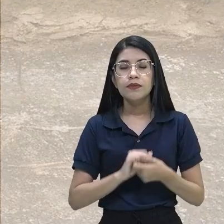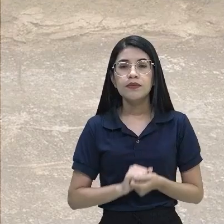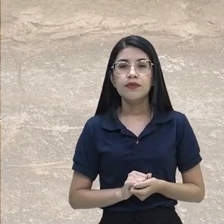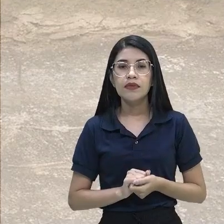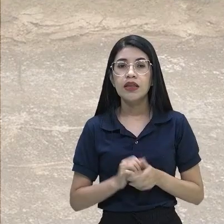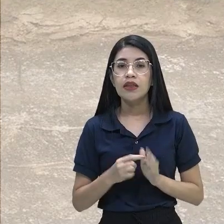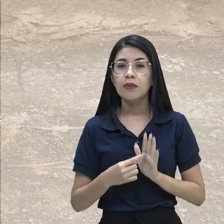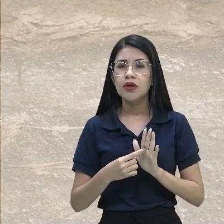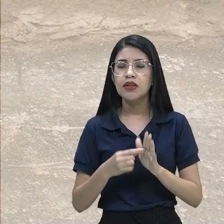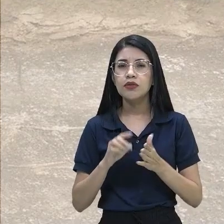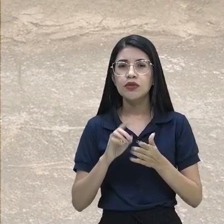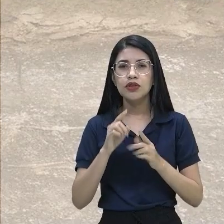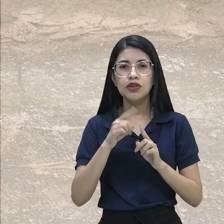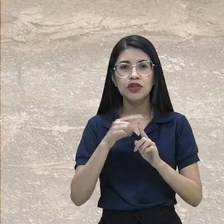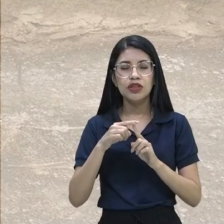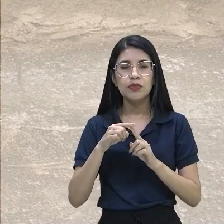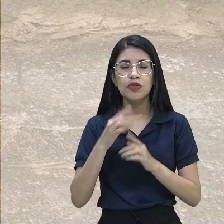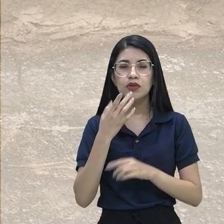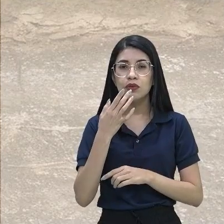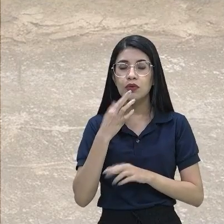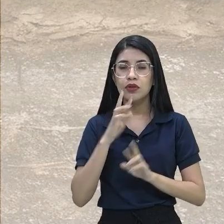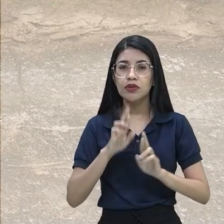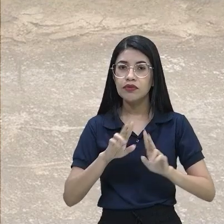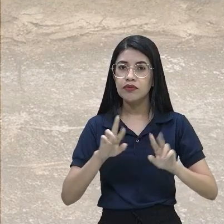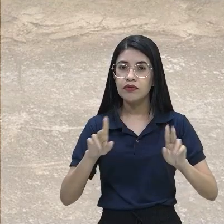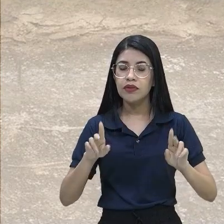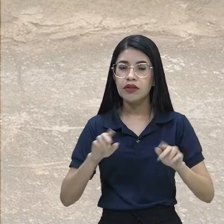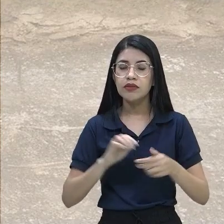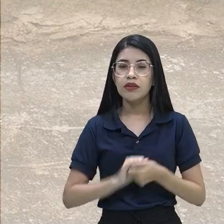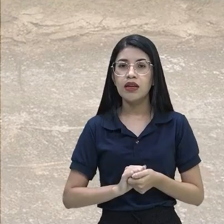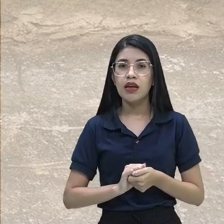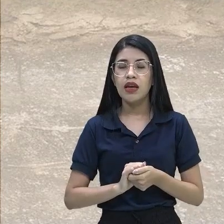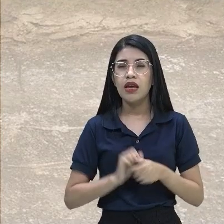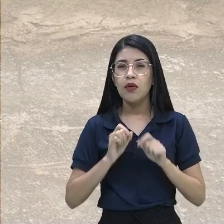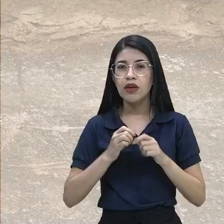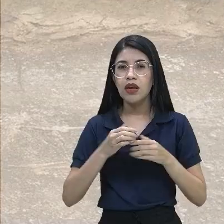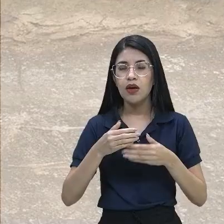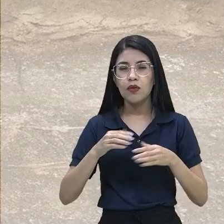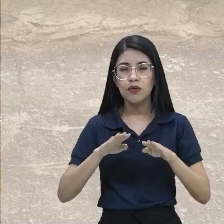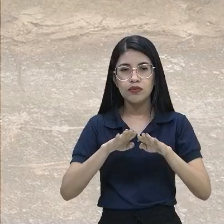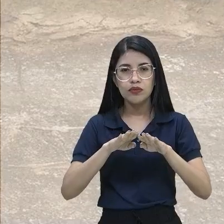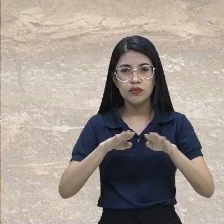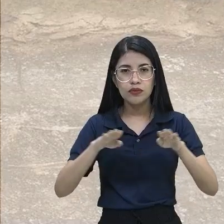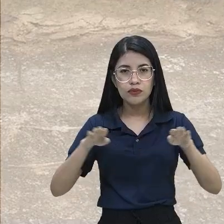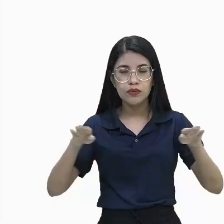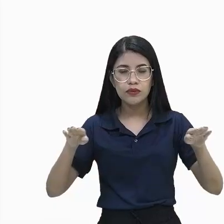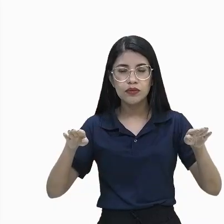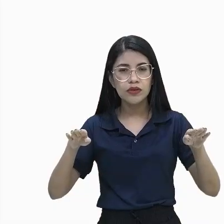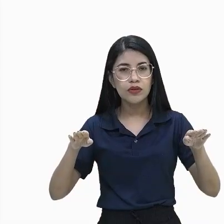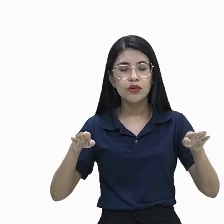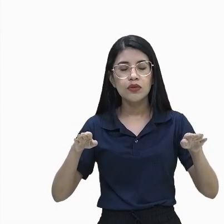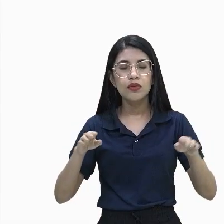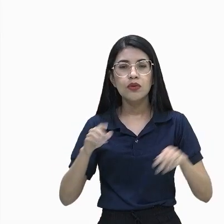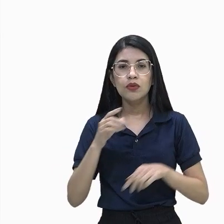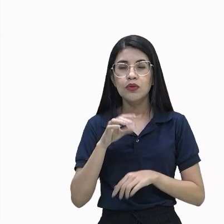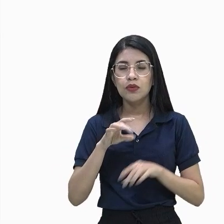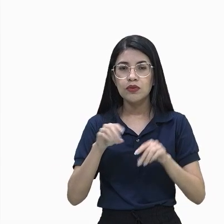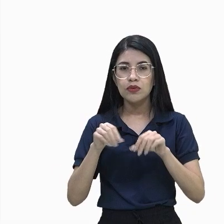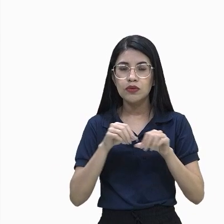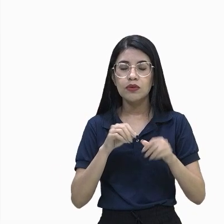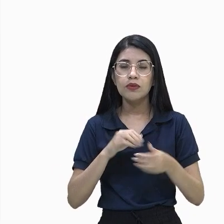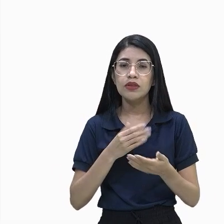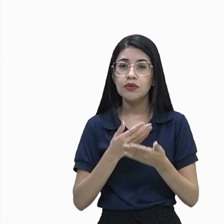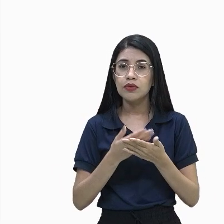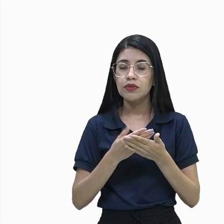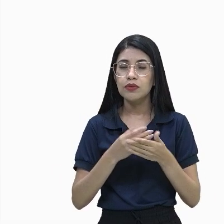gente essas diferentes cores, isso aqui é uma horizontal de solo, tá? Então, olha só, pedologia é o estudo do